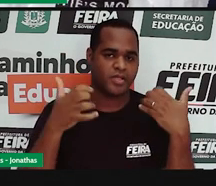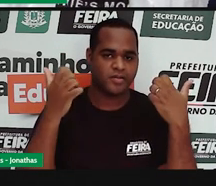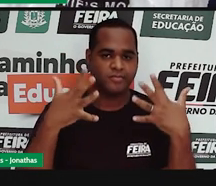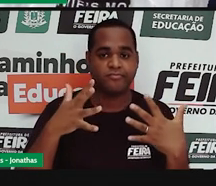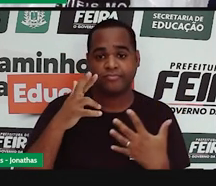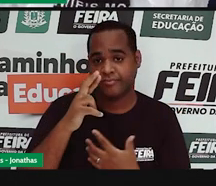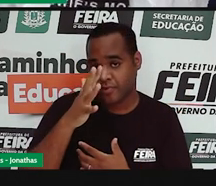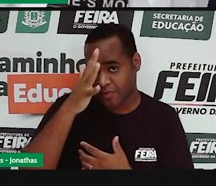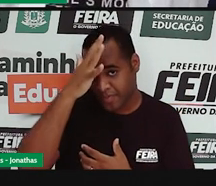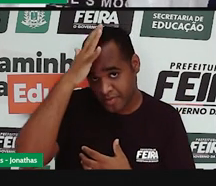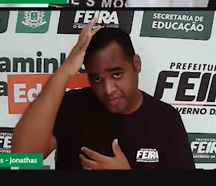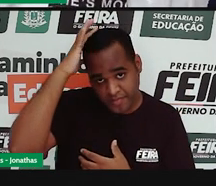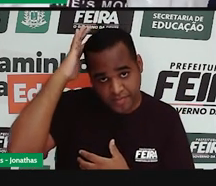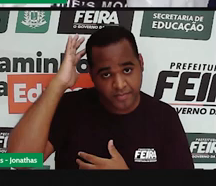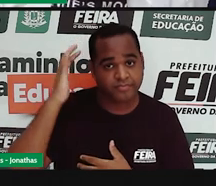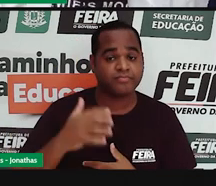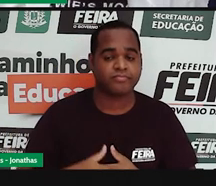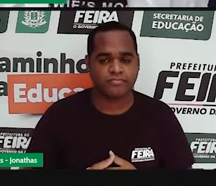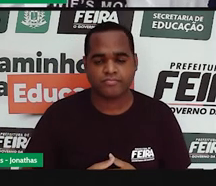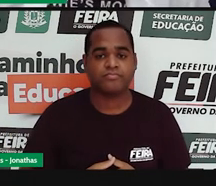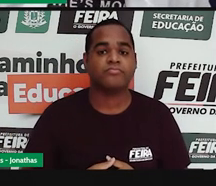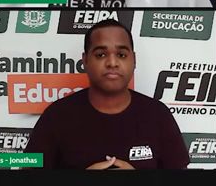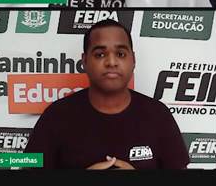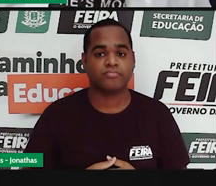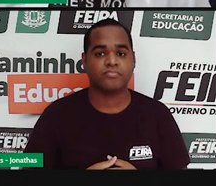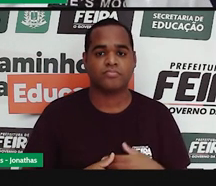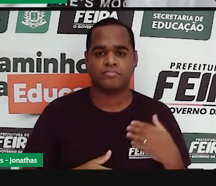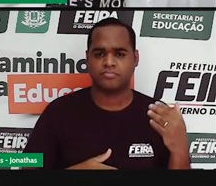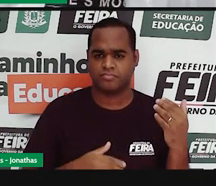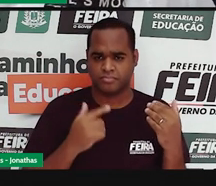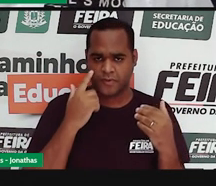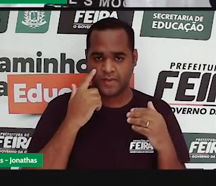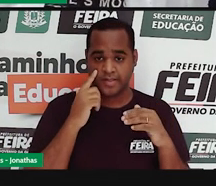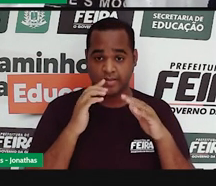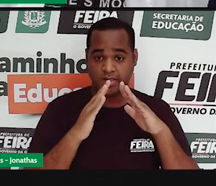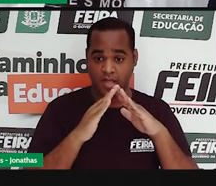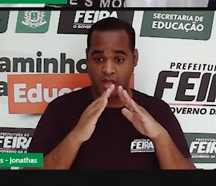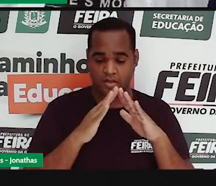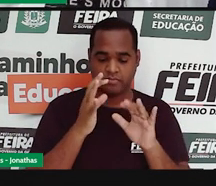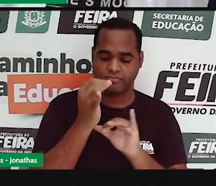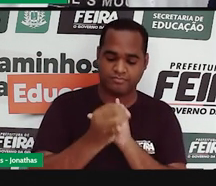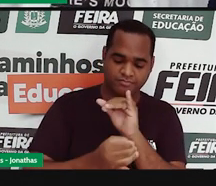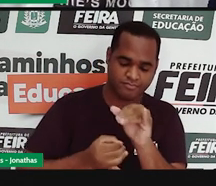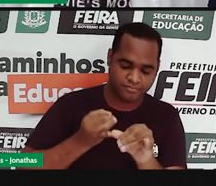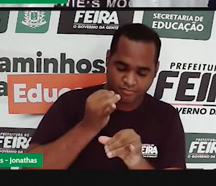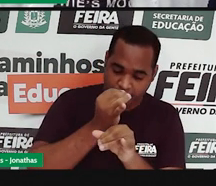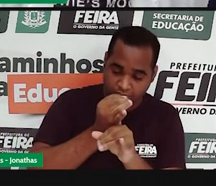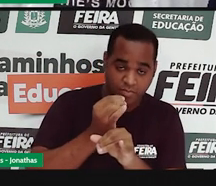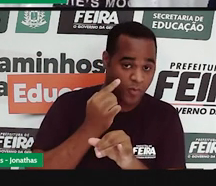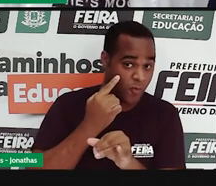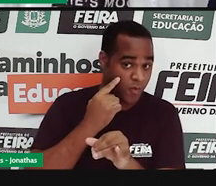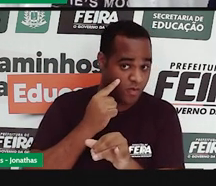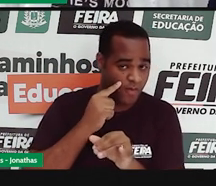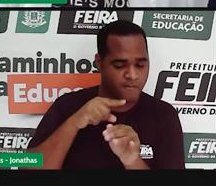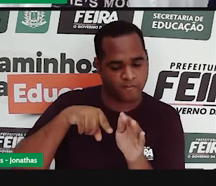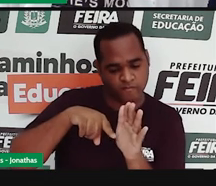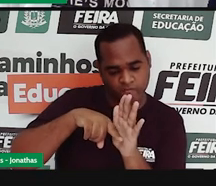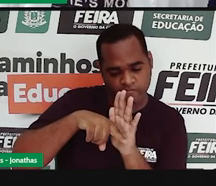Romano. Bem, para casa, eu vou pedir que vocês vão na internet e façam